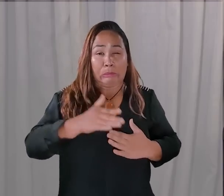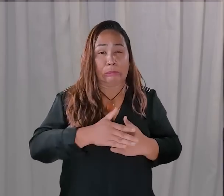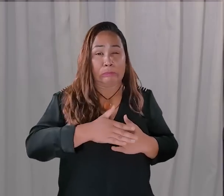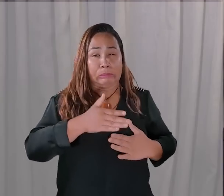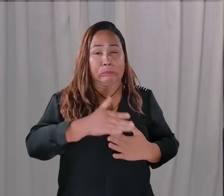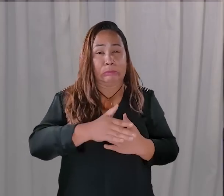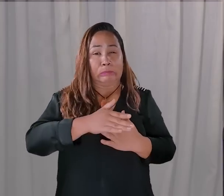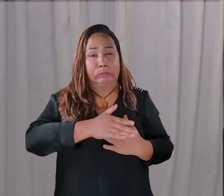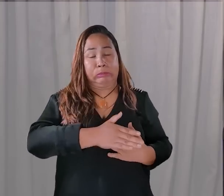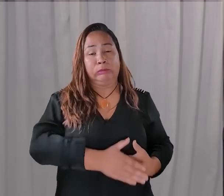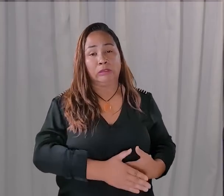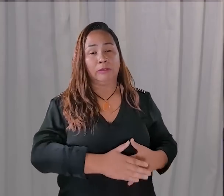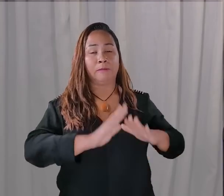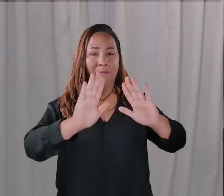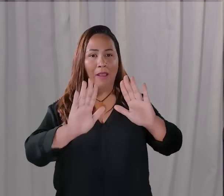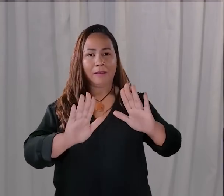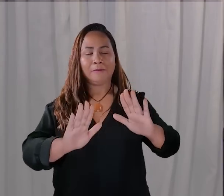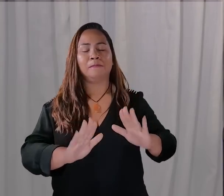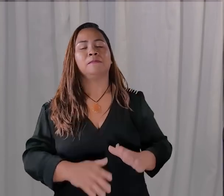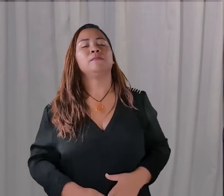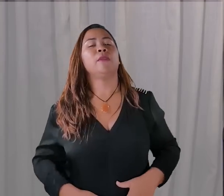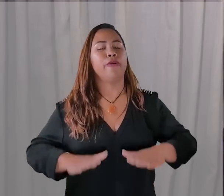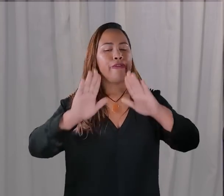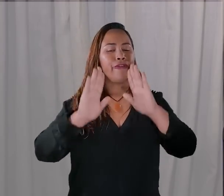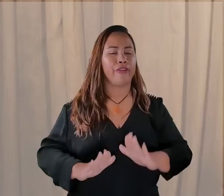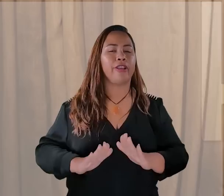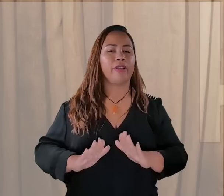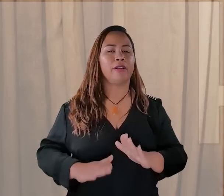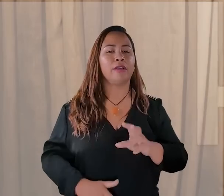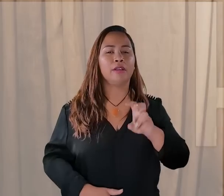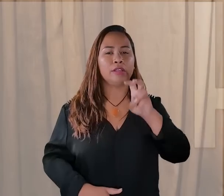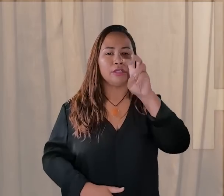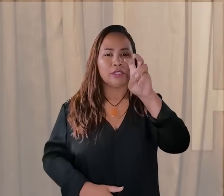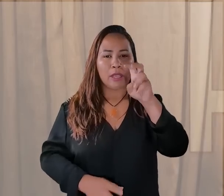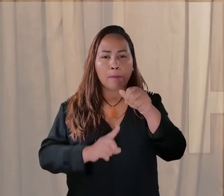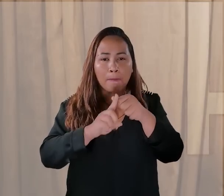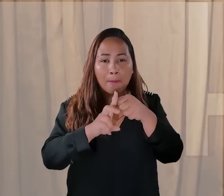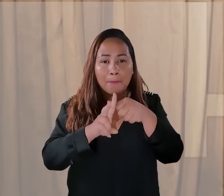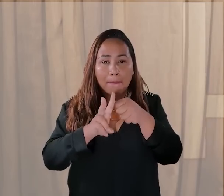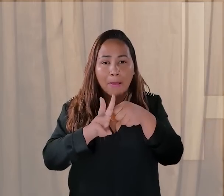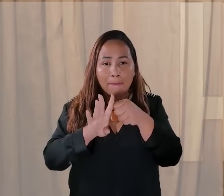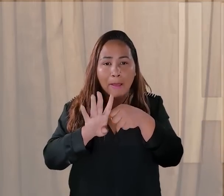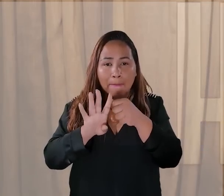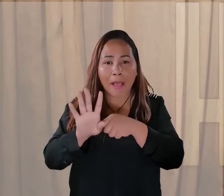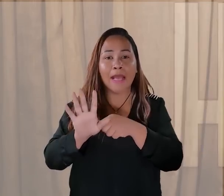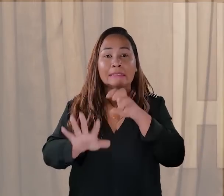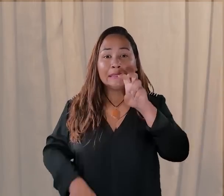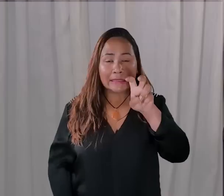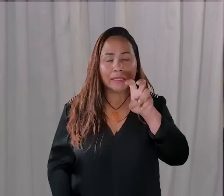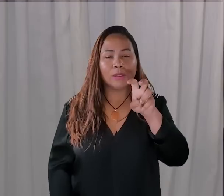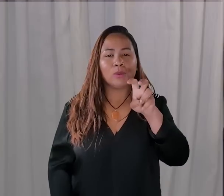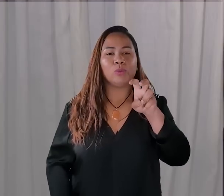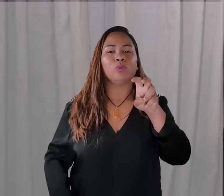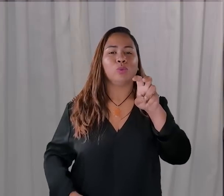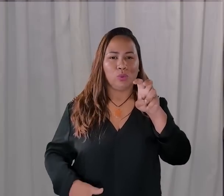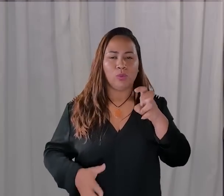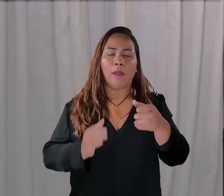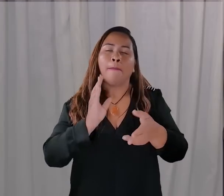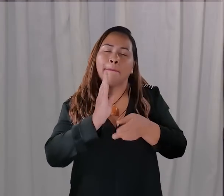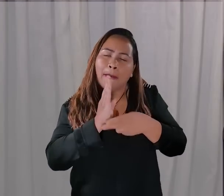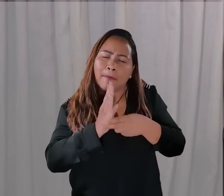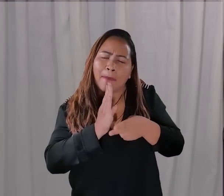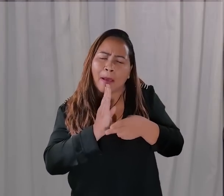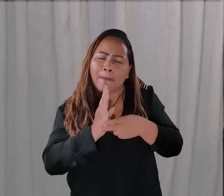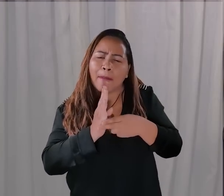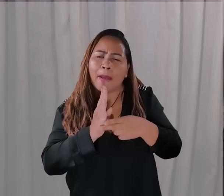Mas é impressionante, cinco meses eu morei nessa casa, limpando, fazendo as técnicas dentro do curso do Holococriação,